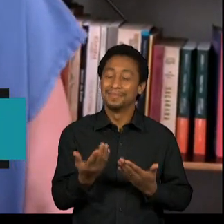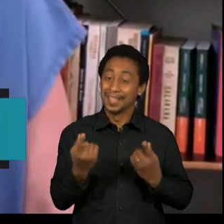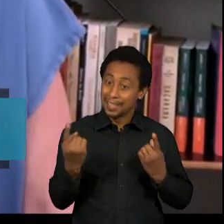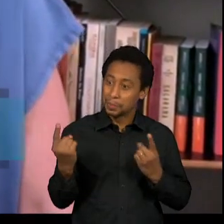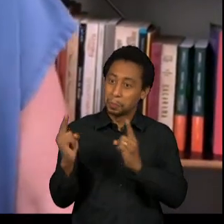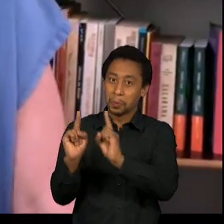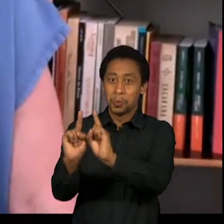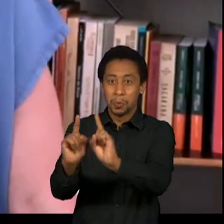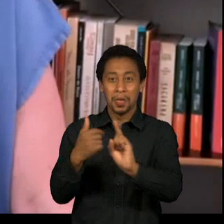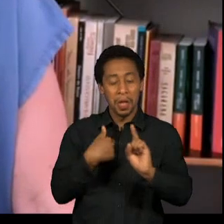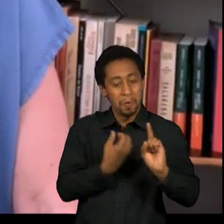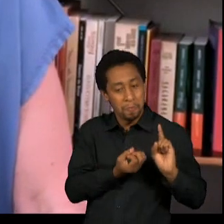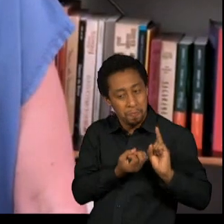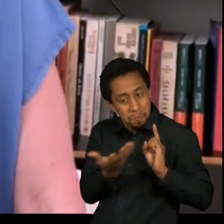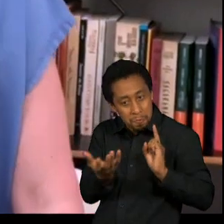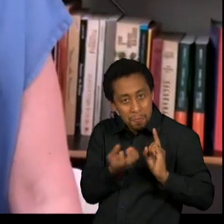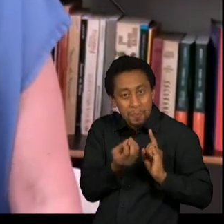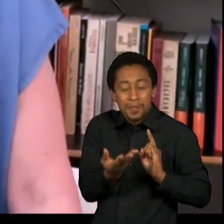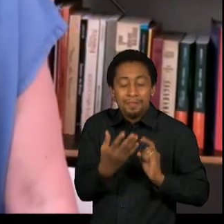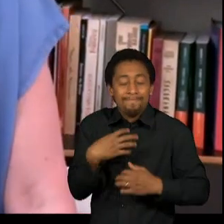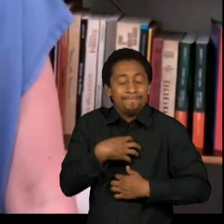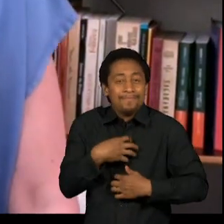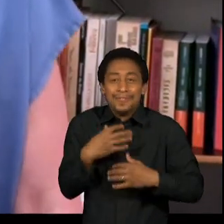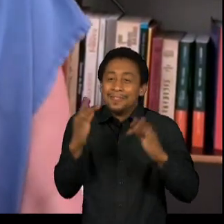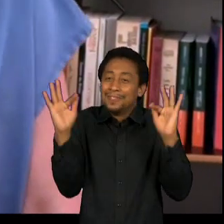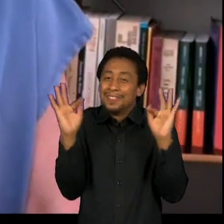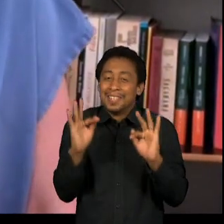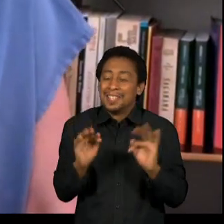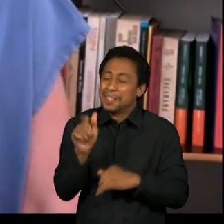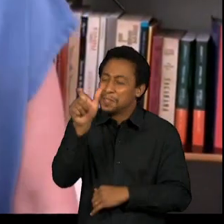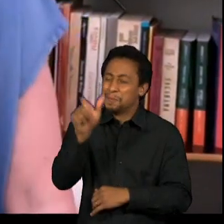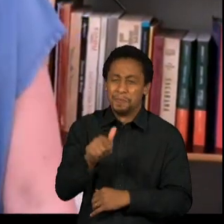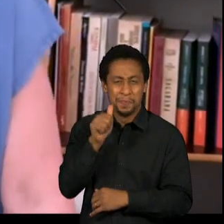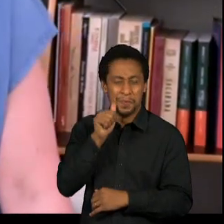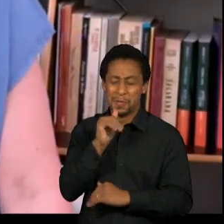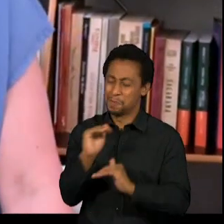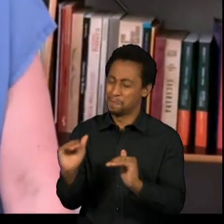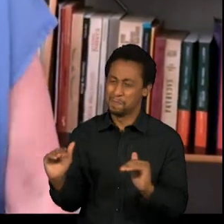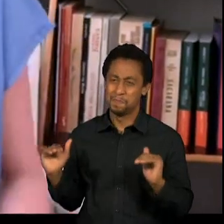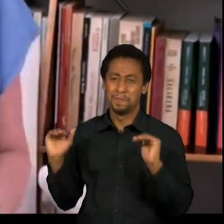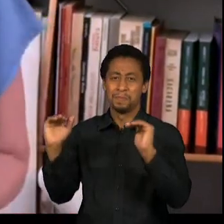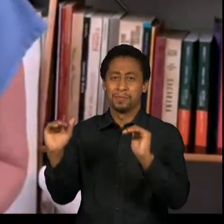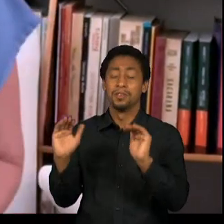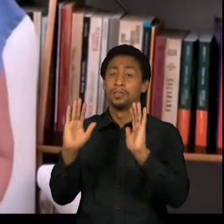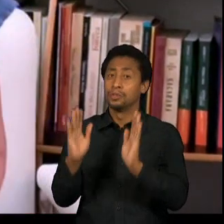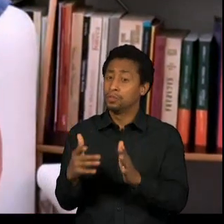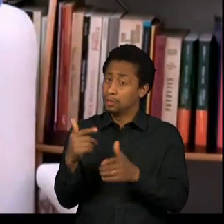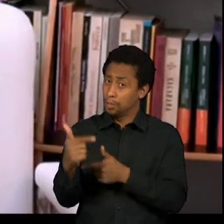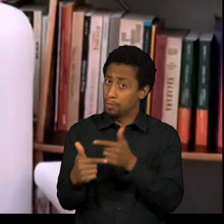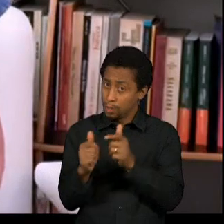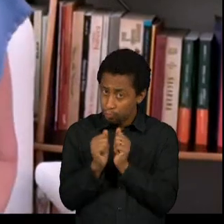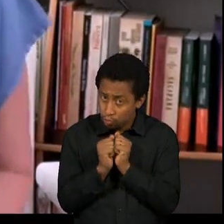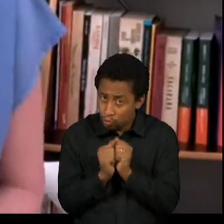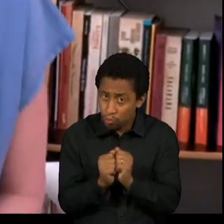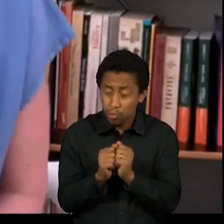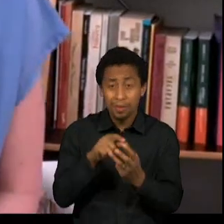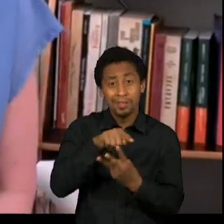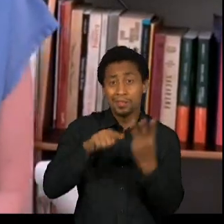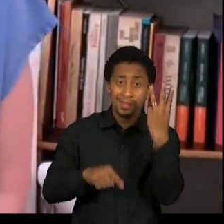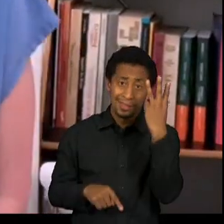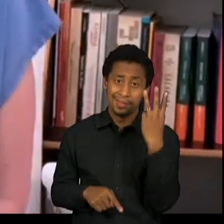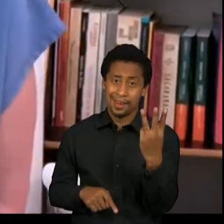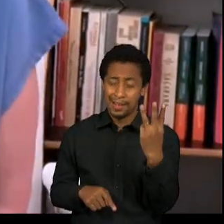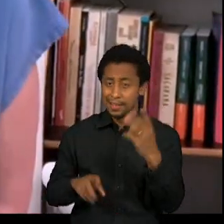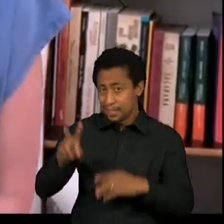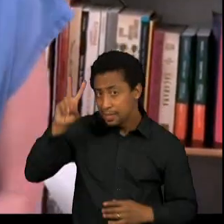uma grande mulher. Tivemos a oportunidade de trabalhar juntos 3 vezes. No espetáculo Exorbitâncias, do